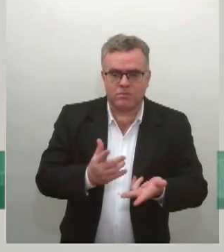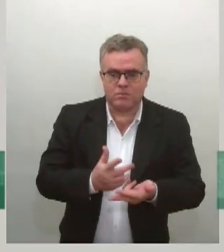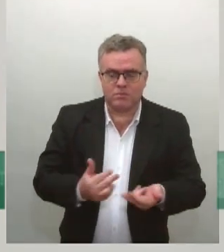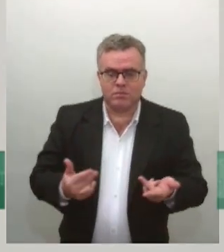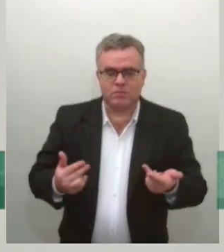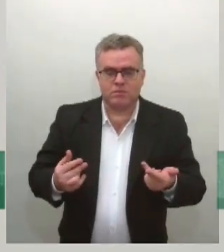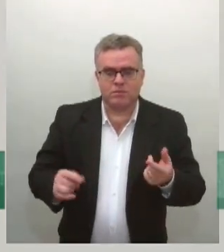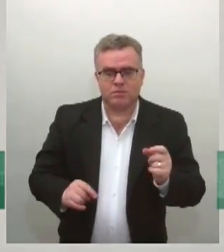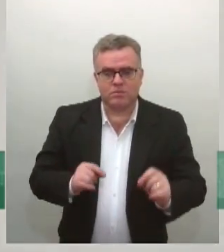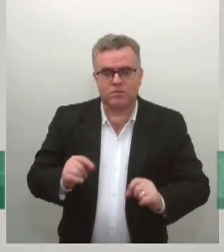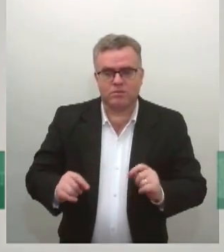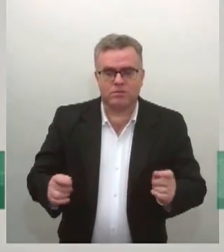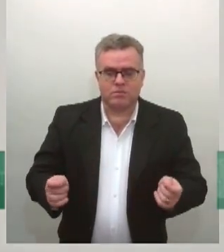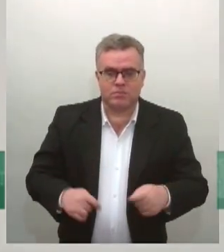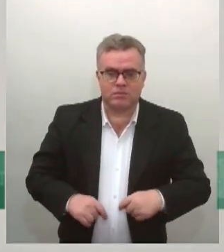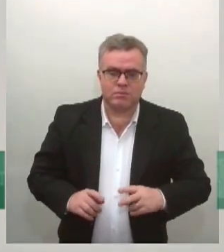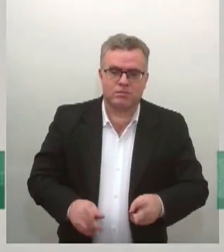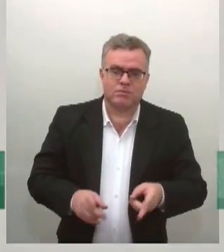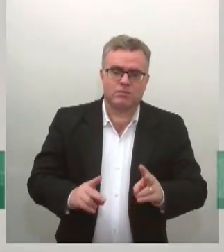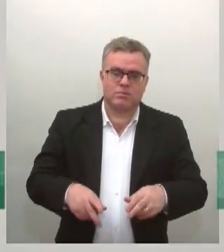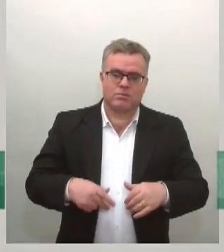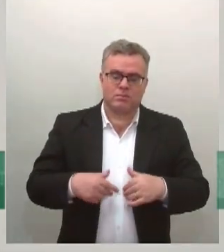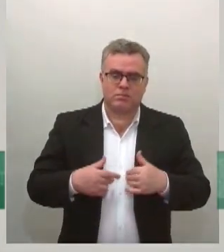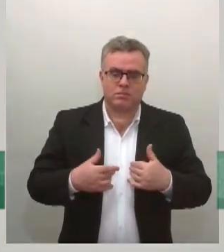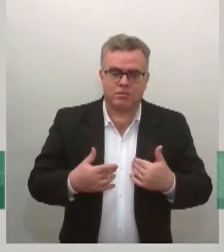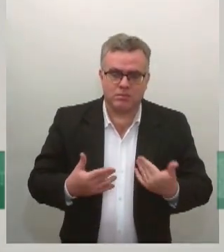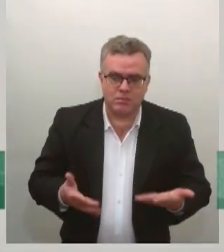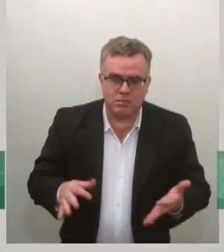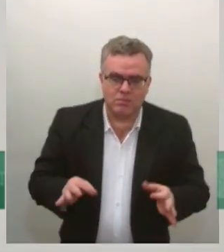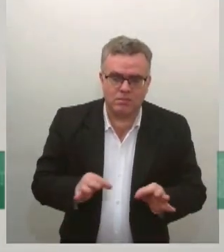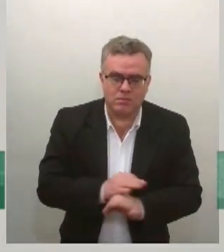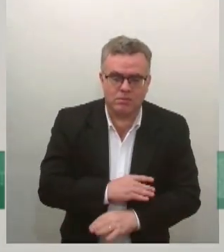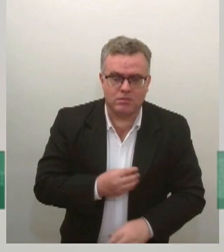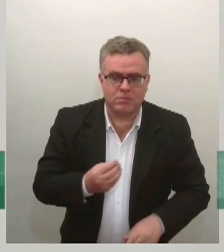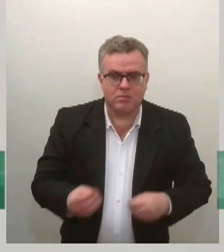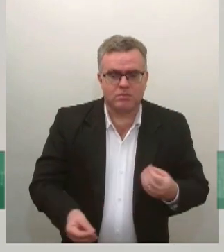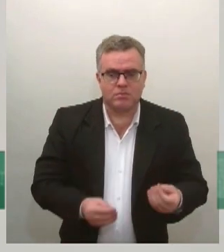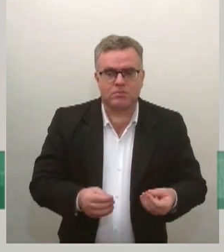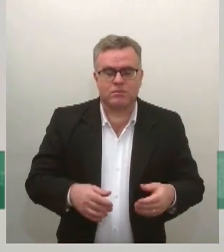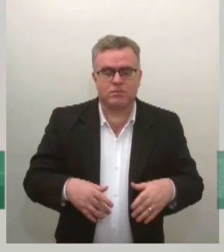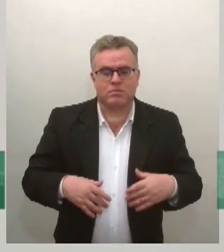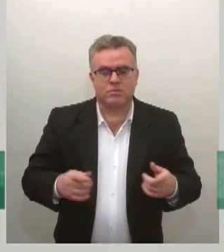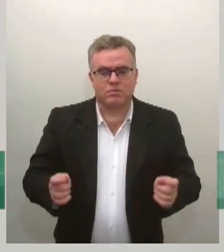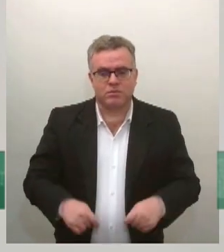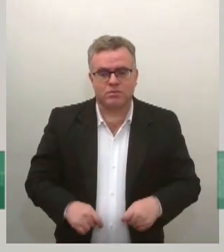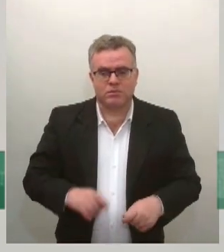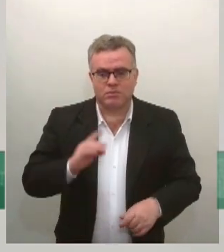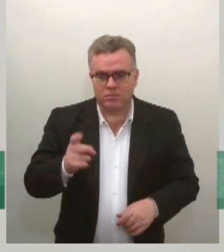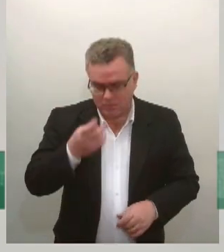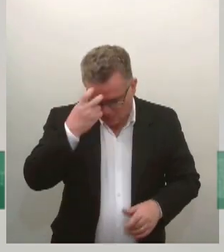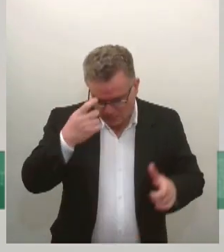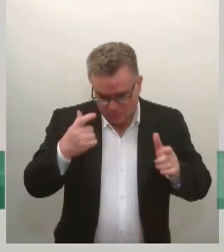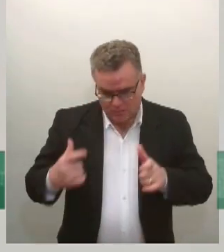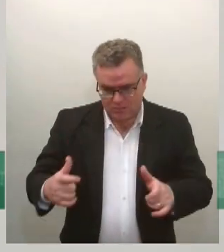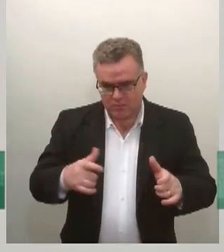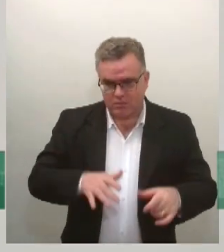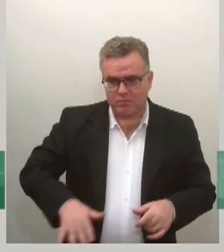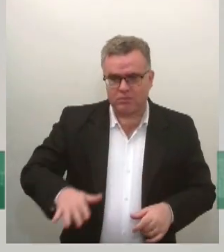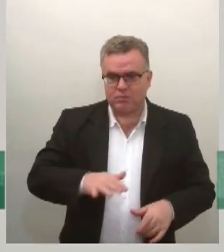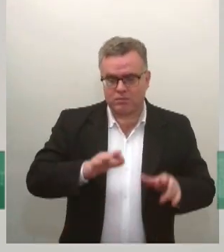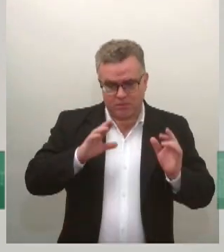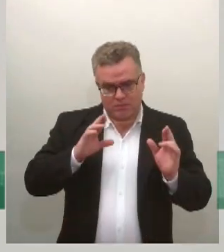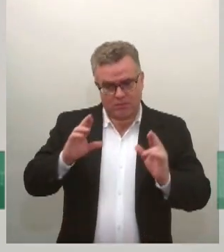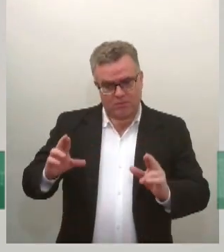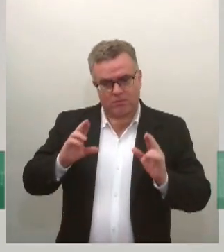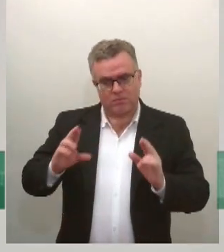Lese também, com a Borosa, que é a nossa gestora estadual de cultura. E a gente respeita muito essa autonomia,